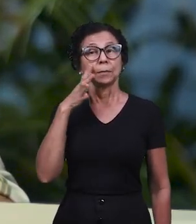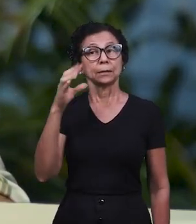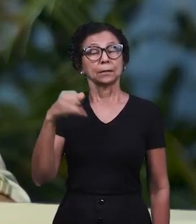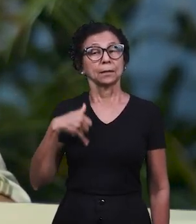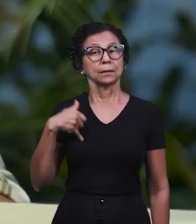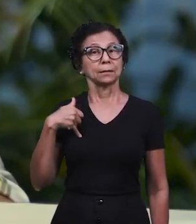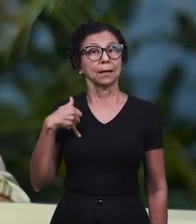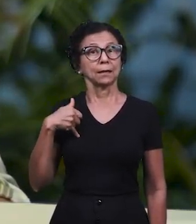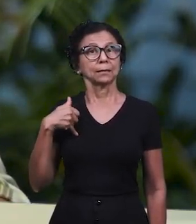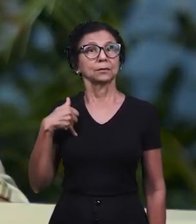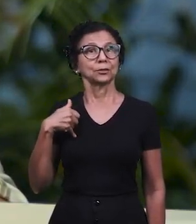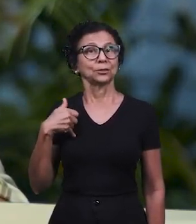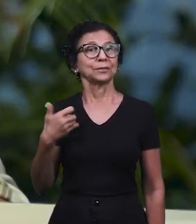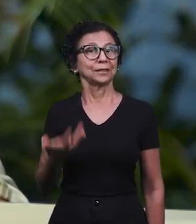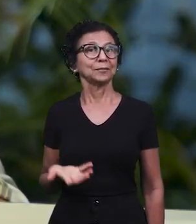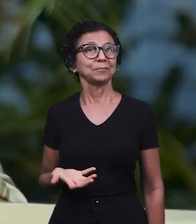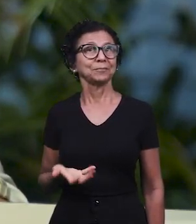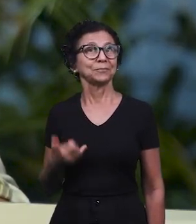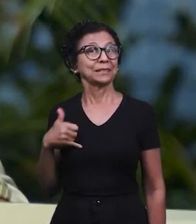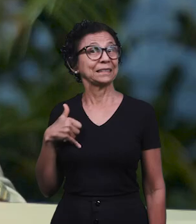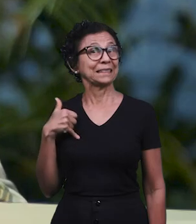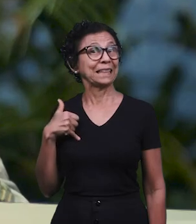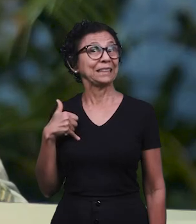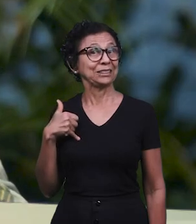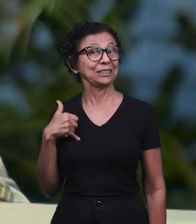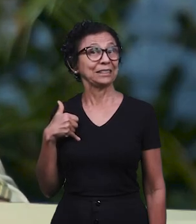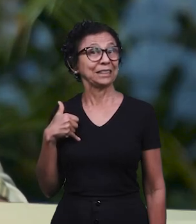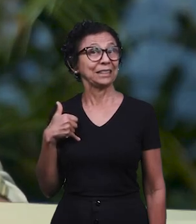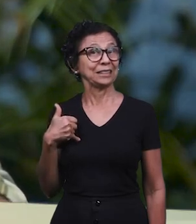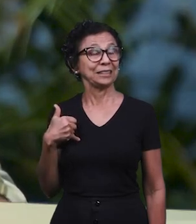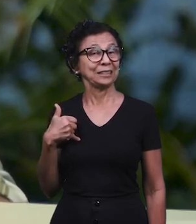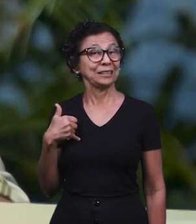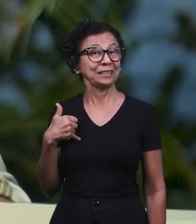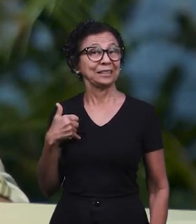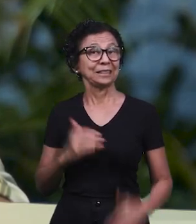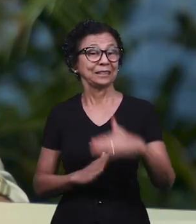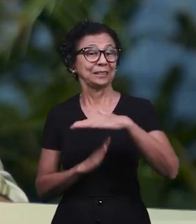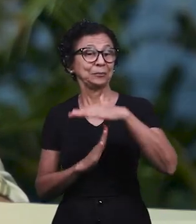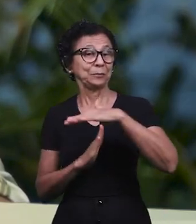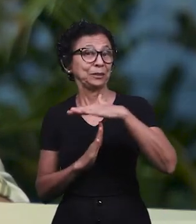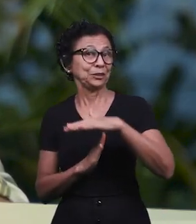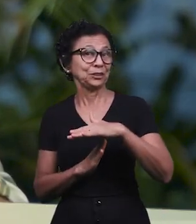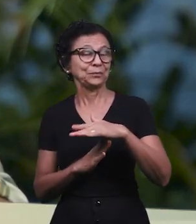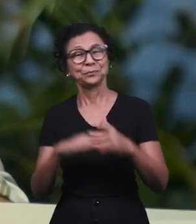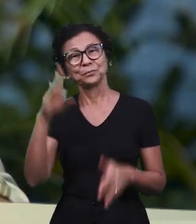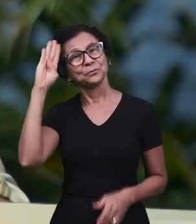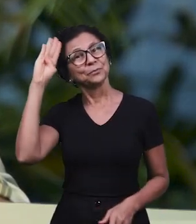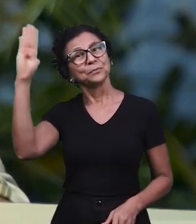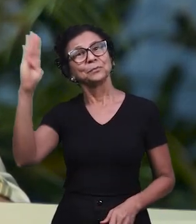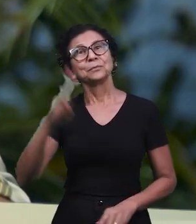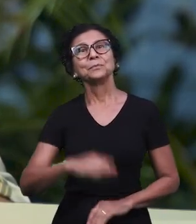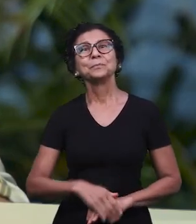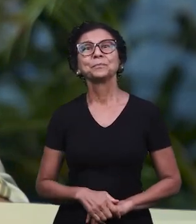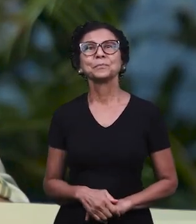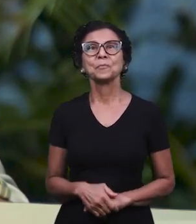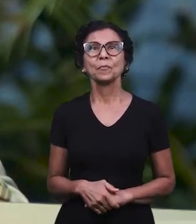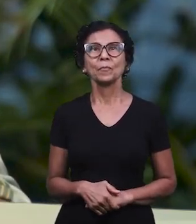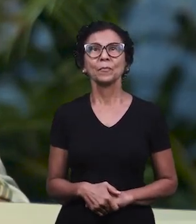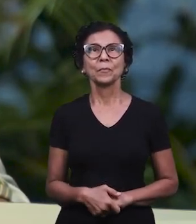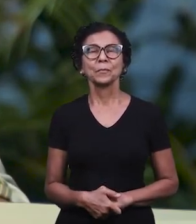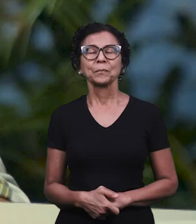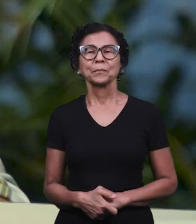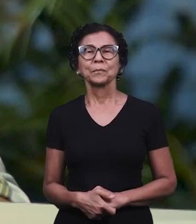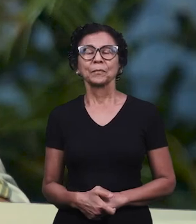janela da idade mínima, a idade limite. Então isso é fundamental também para o